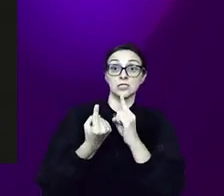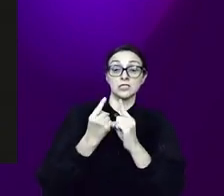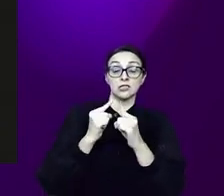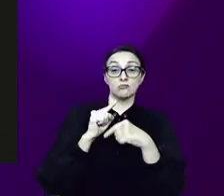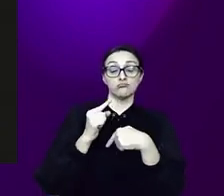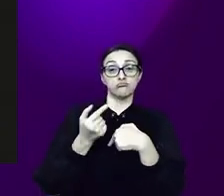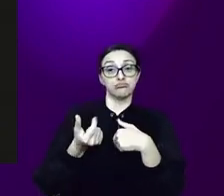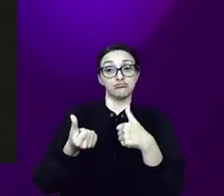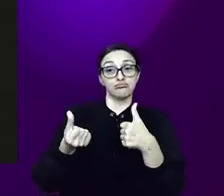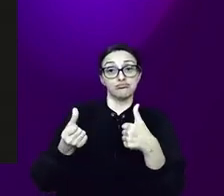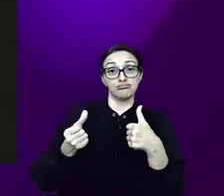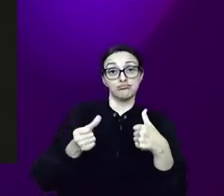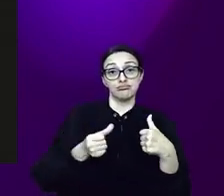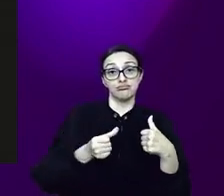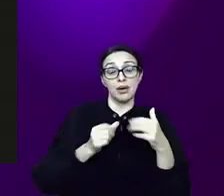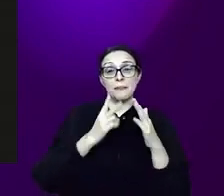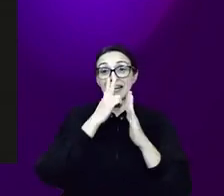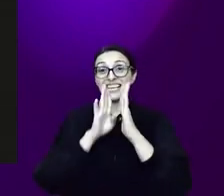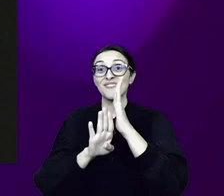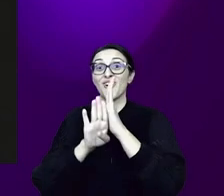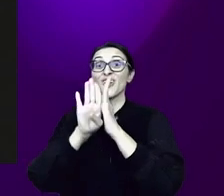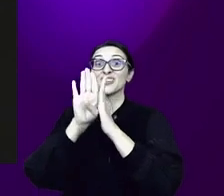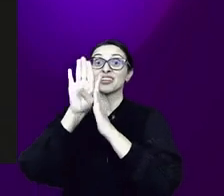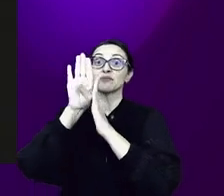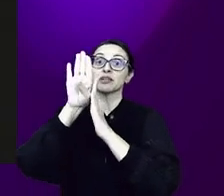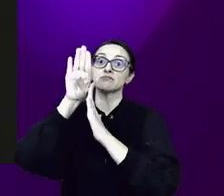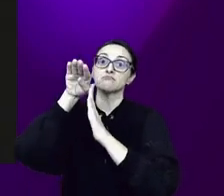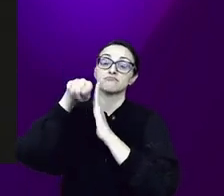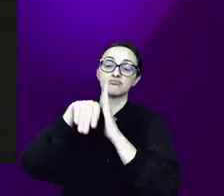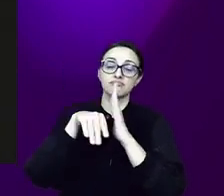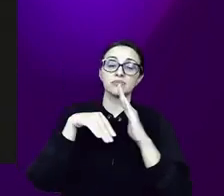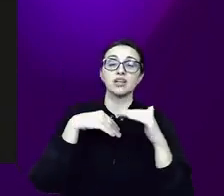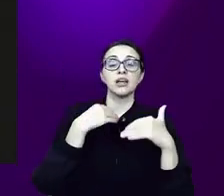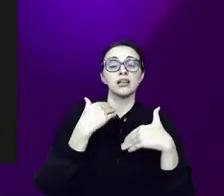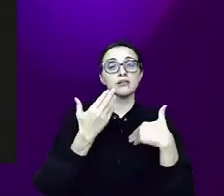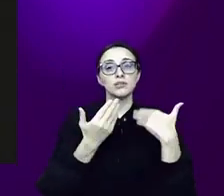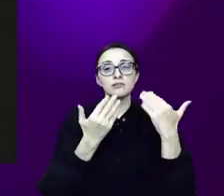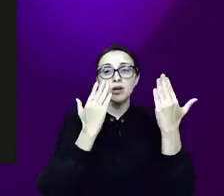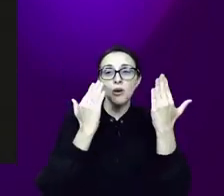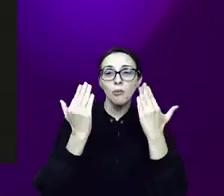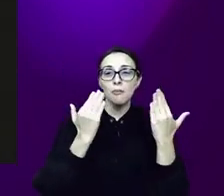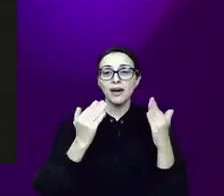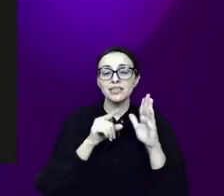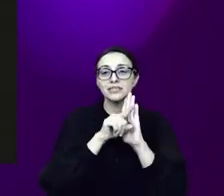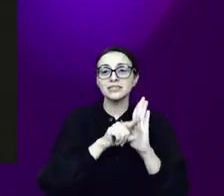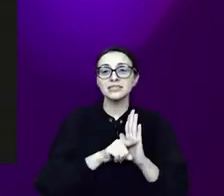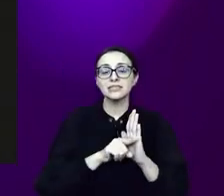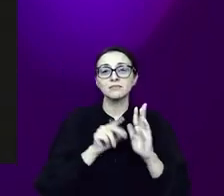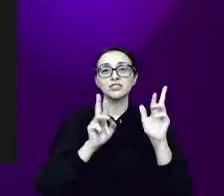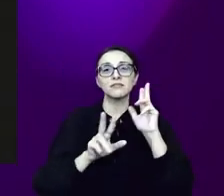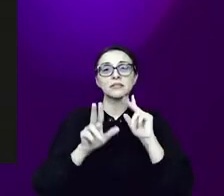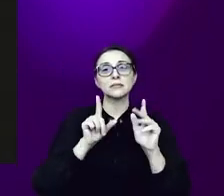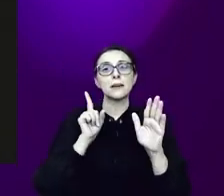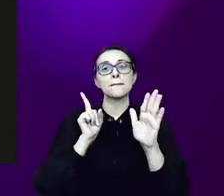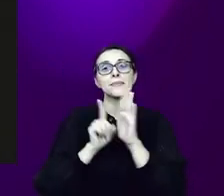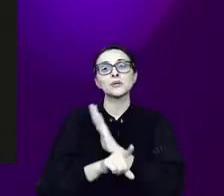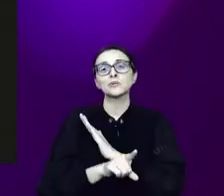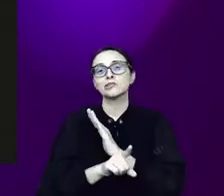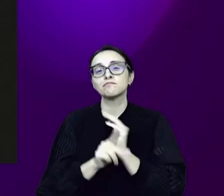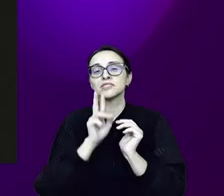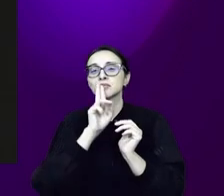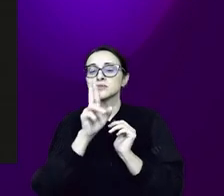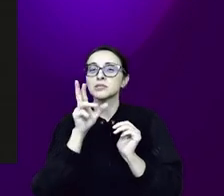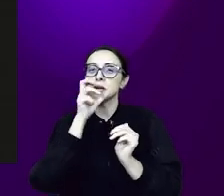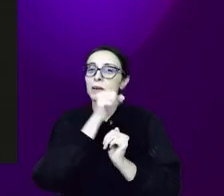Então, a gente está achando que houve uma evolução, mas a gente está comparando exames um pouco diferentes do mesmo paciente. Uma pergunta, até resposta